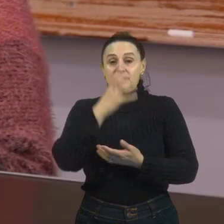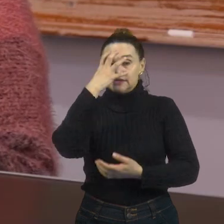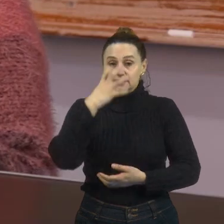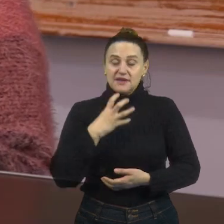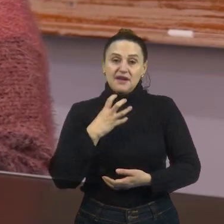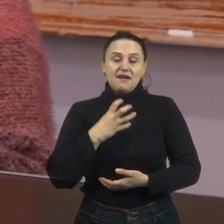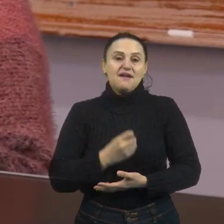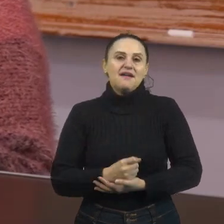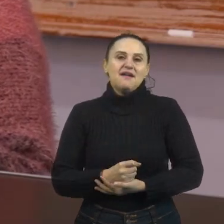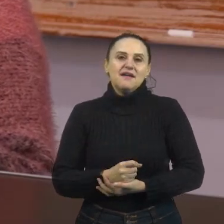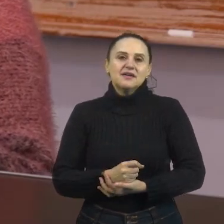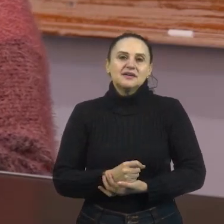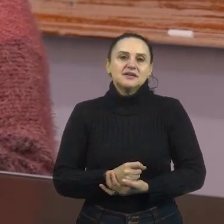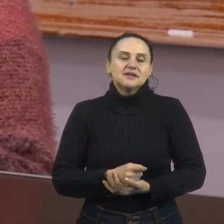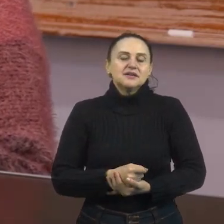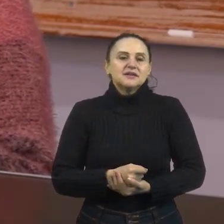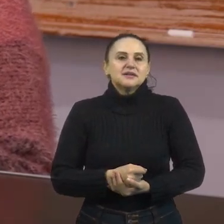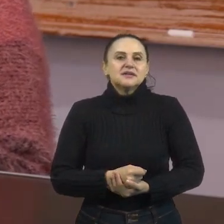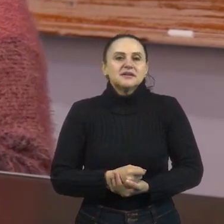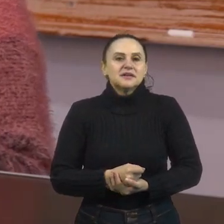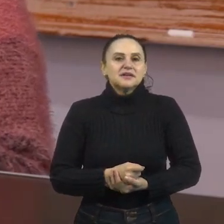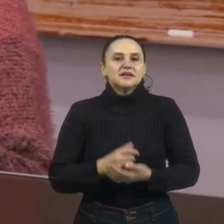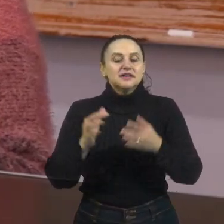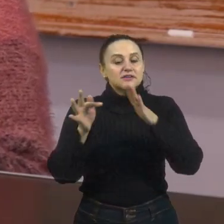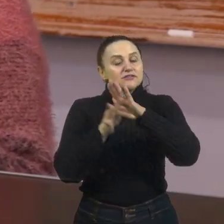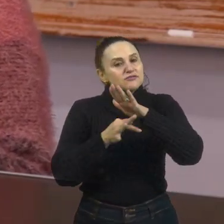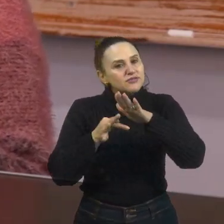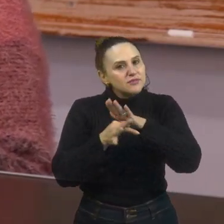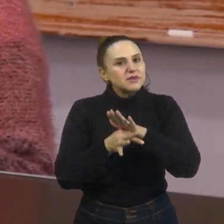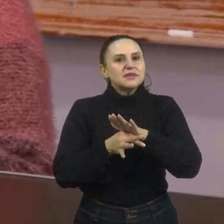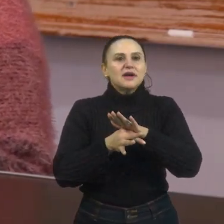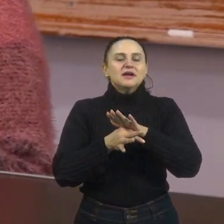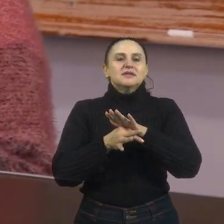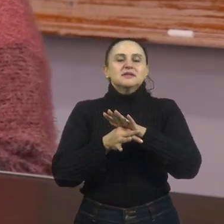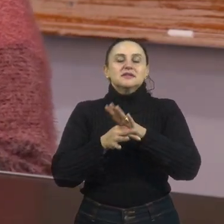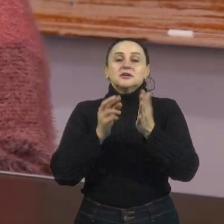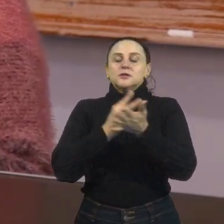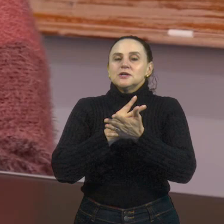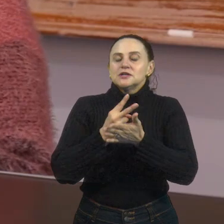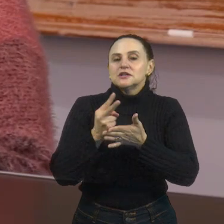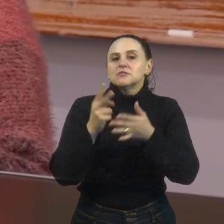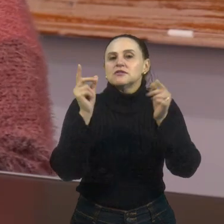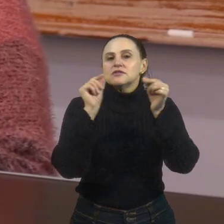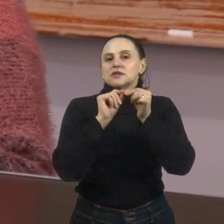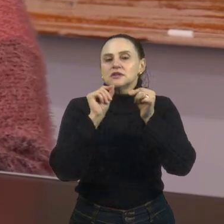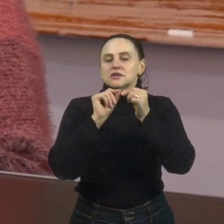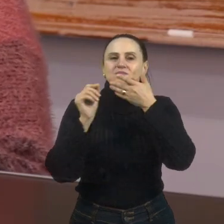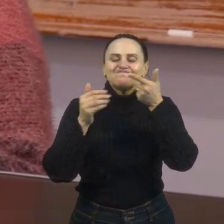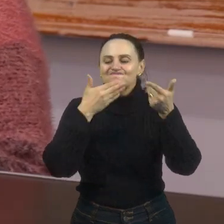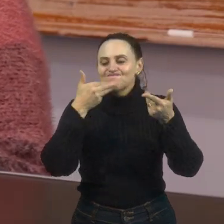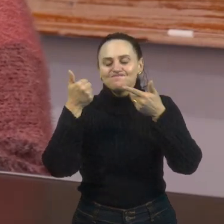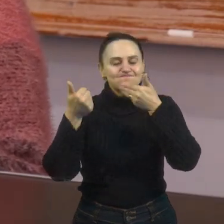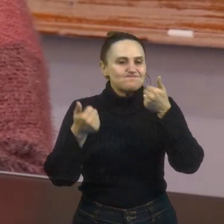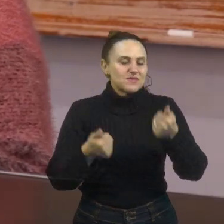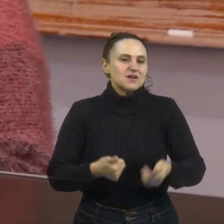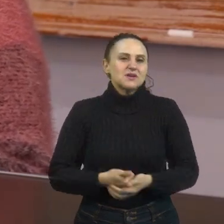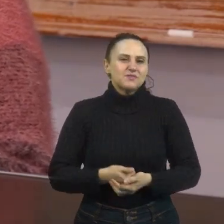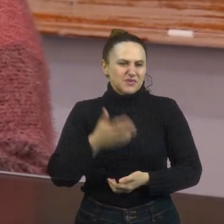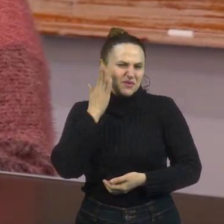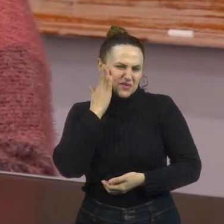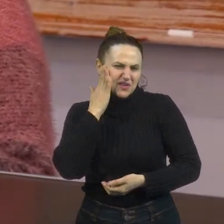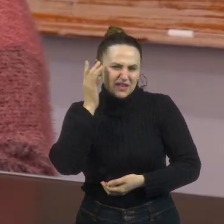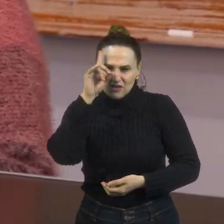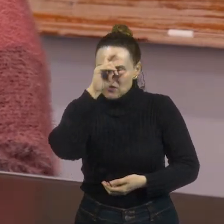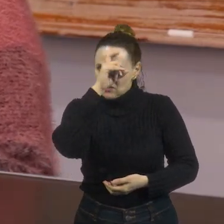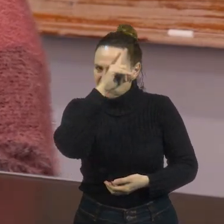sérias, com mediações fundamentadas, né? Sempre fazendo melhor. Eu sei das dificuldades que a gente tem lá